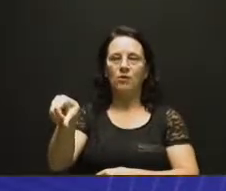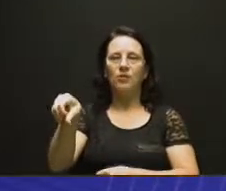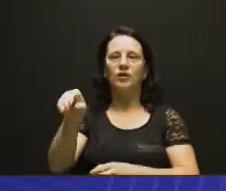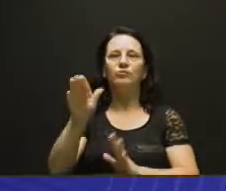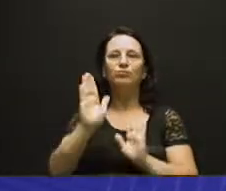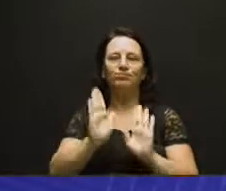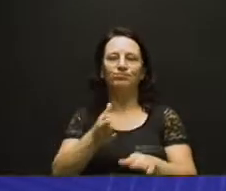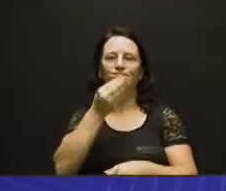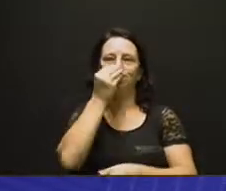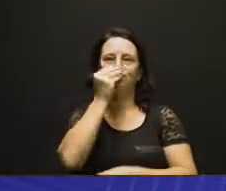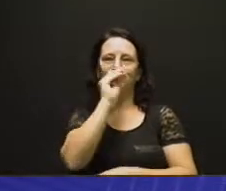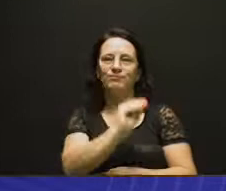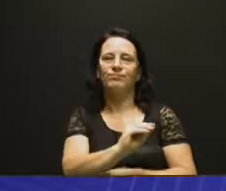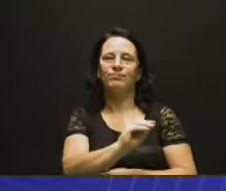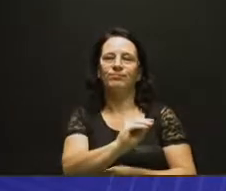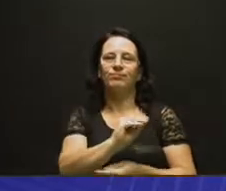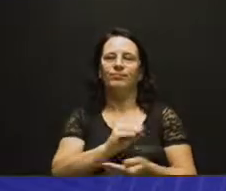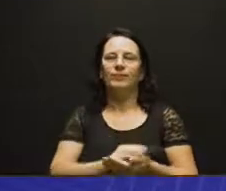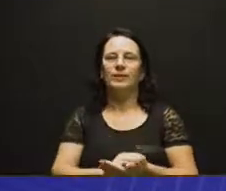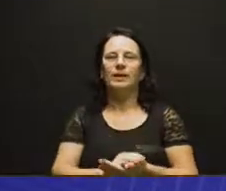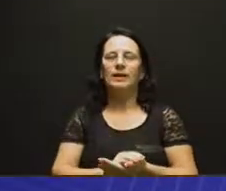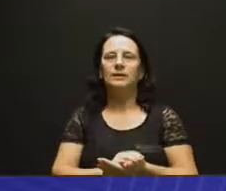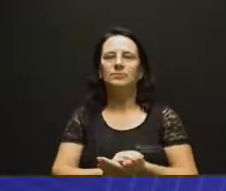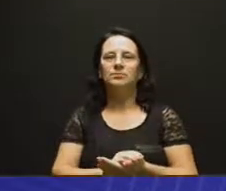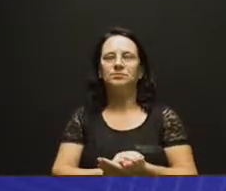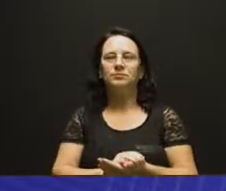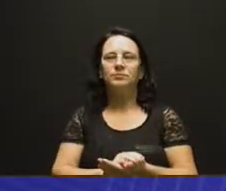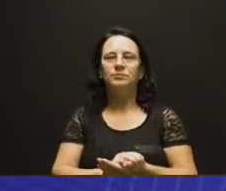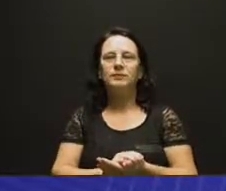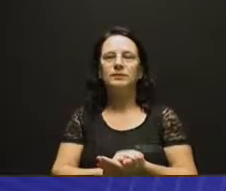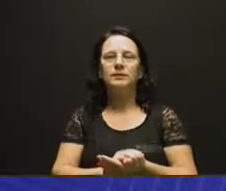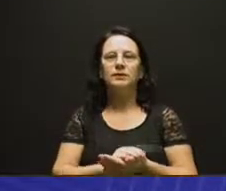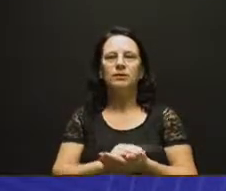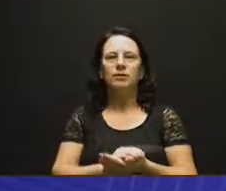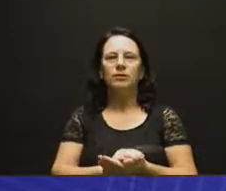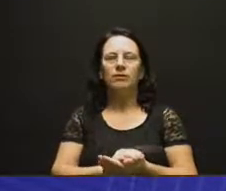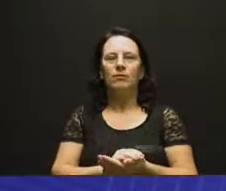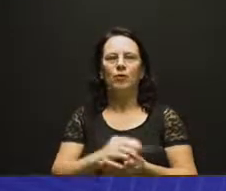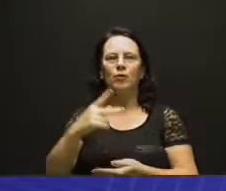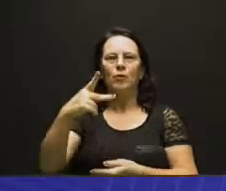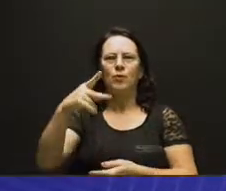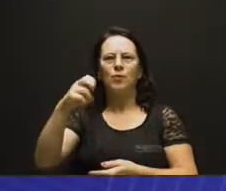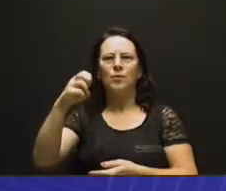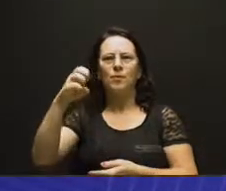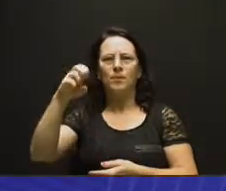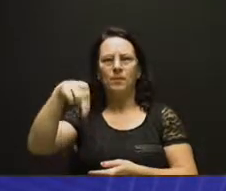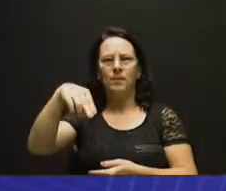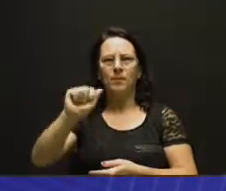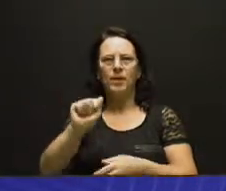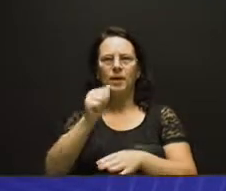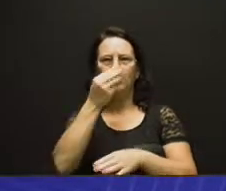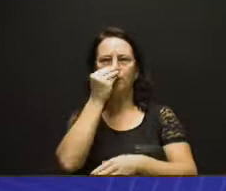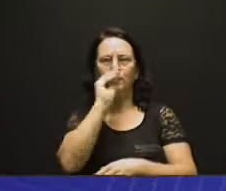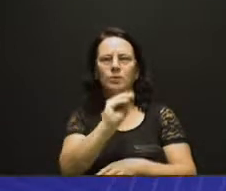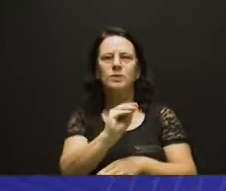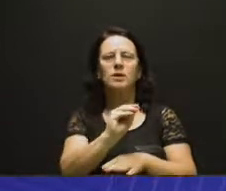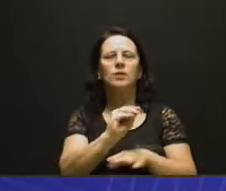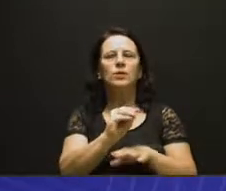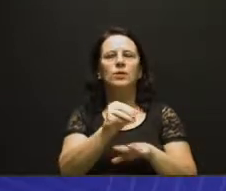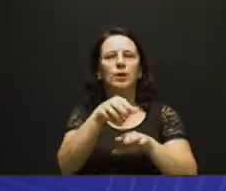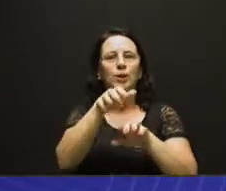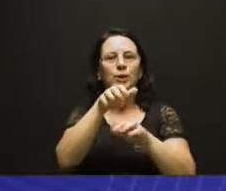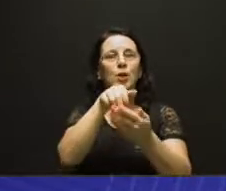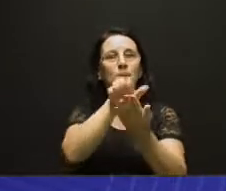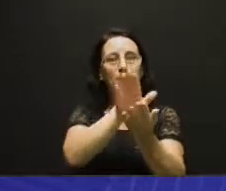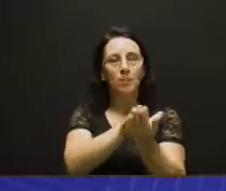com pena de reclusão e multa então eu não entendo porque a gente está tendo que falar sobre isso